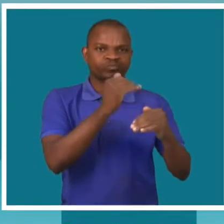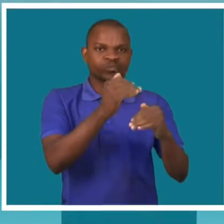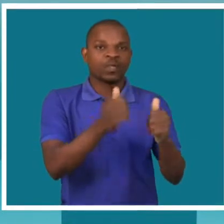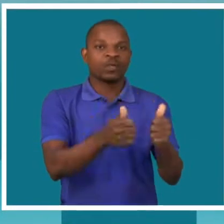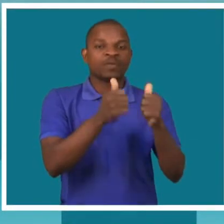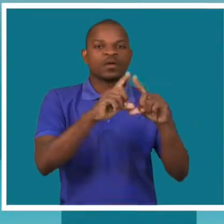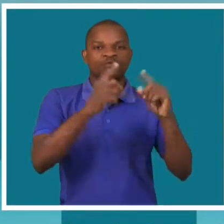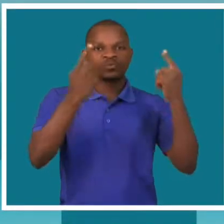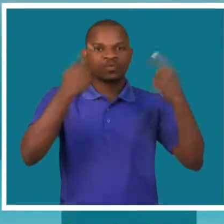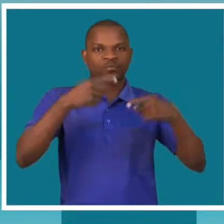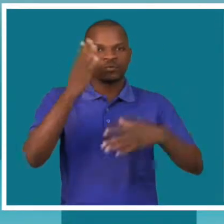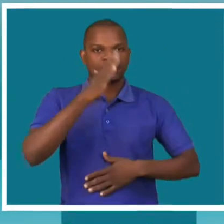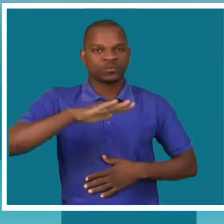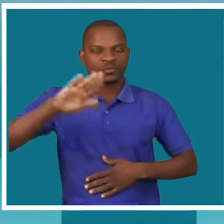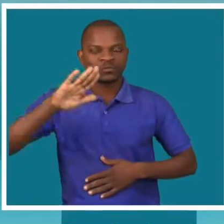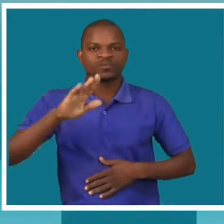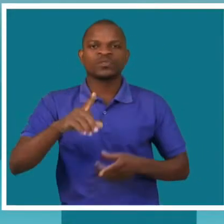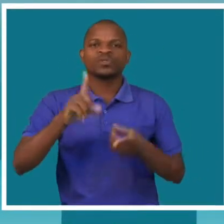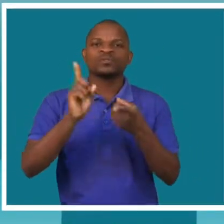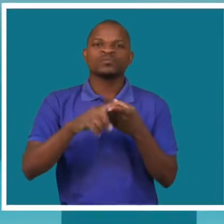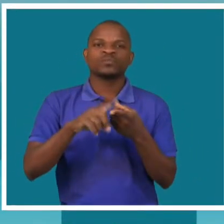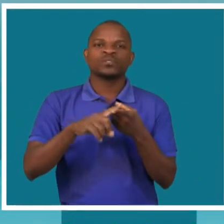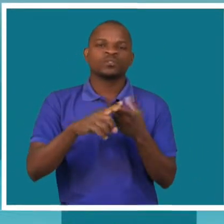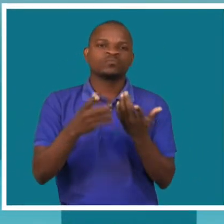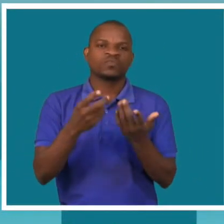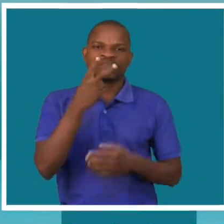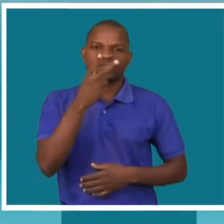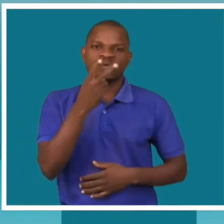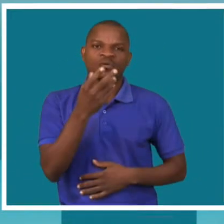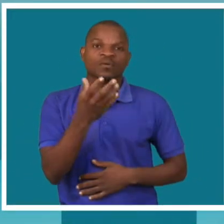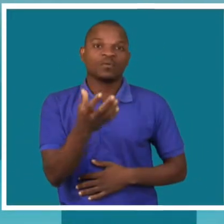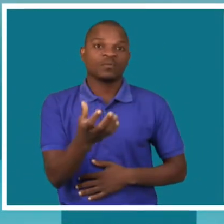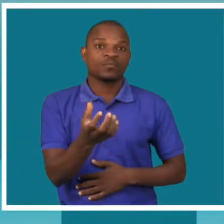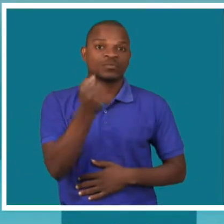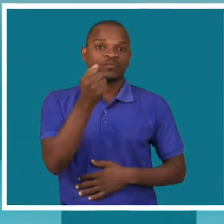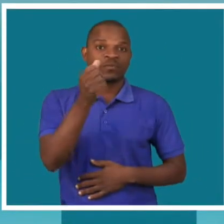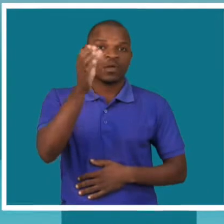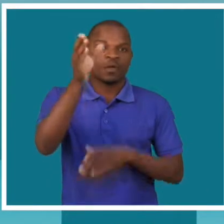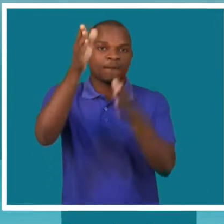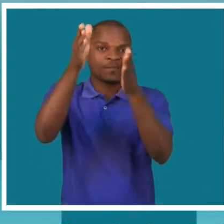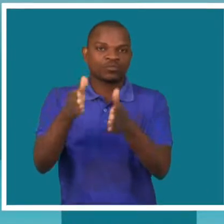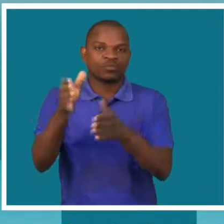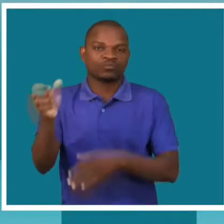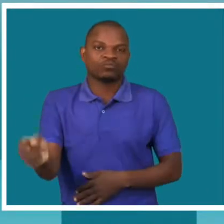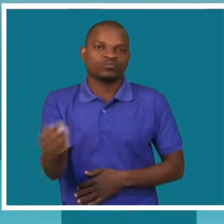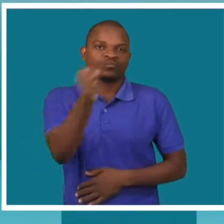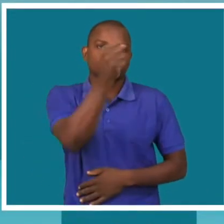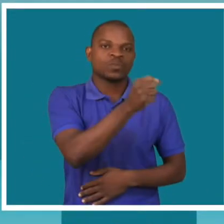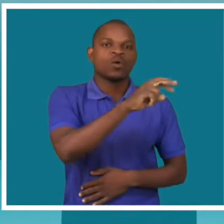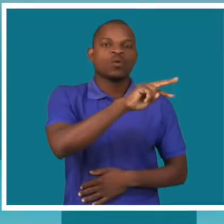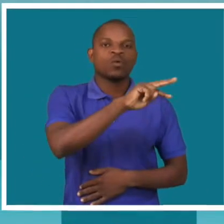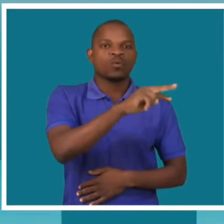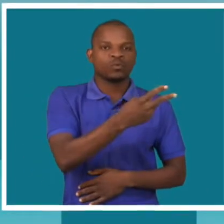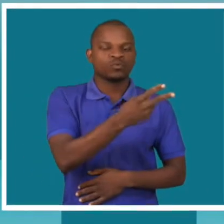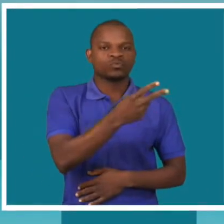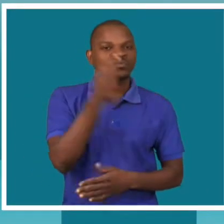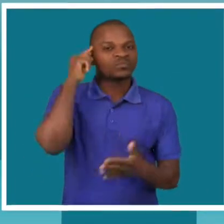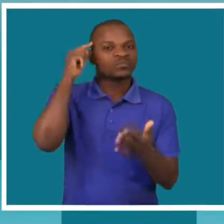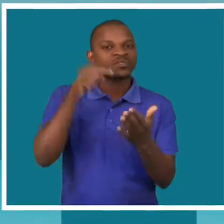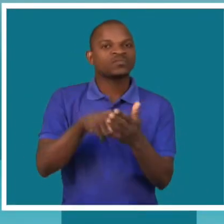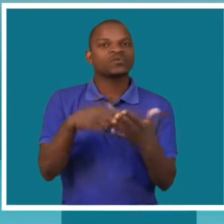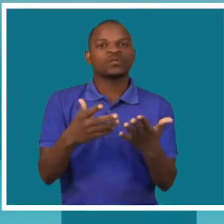prestação ao longo do campeonato nacional e haver possibilidade de podermos levar o mesmo jogador para outros voos. Isto significa